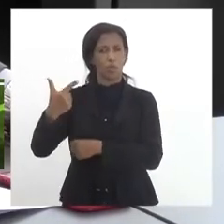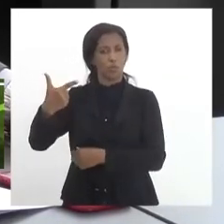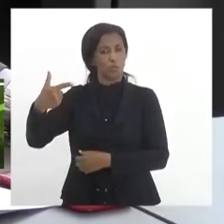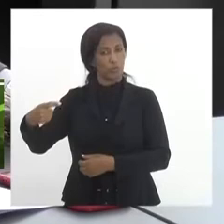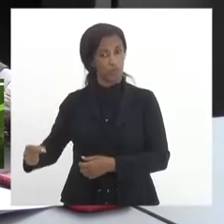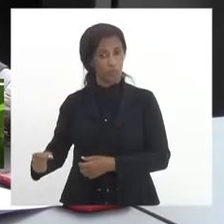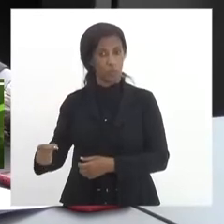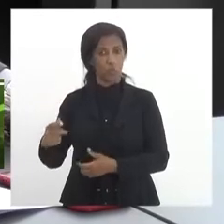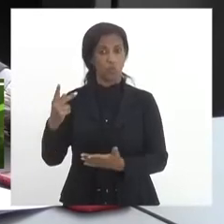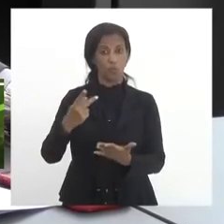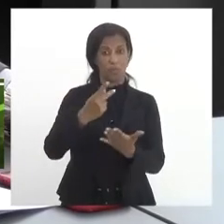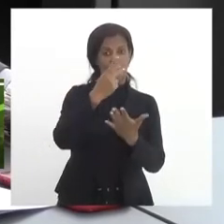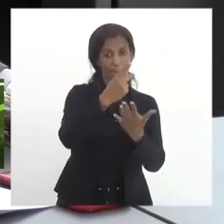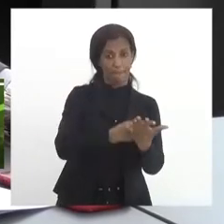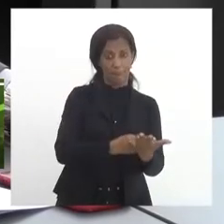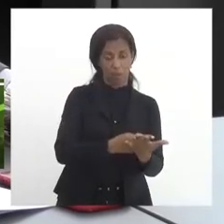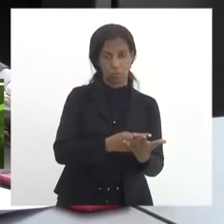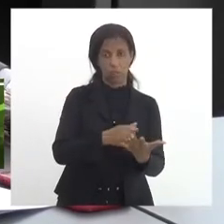pauta